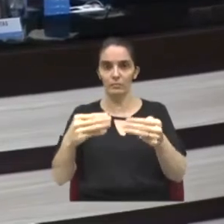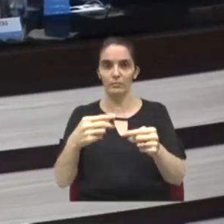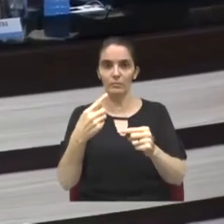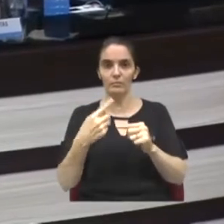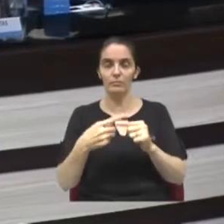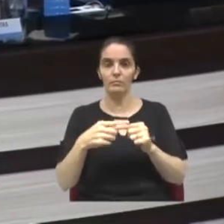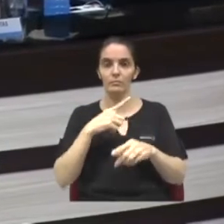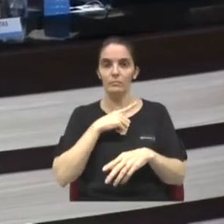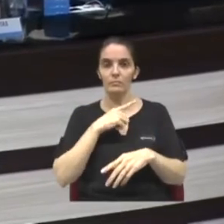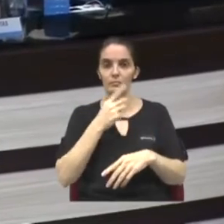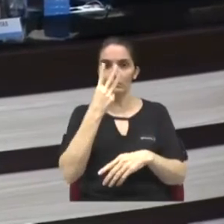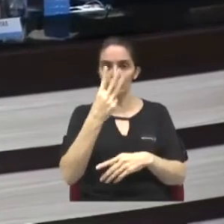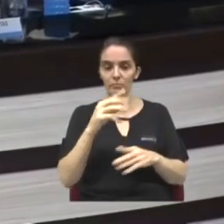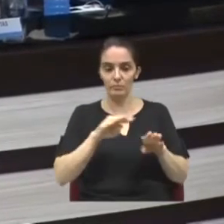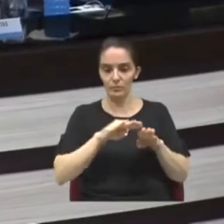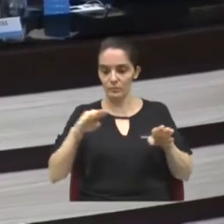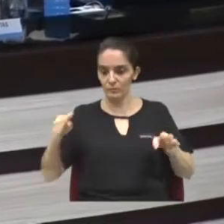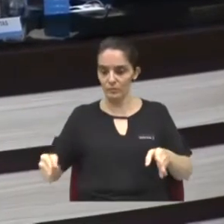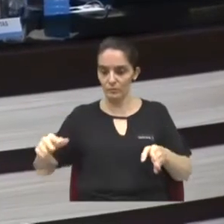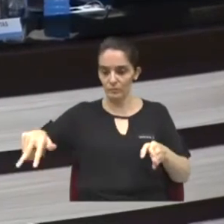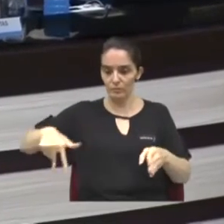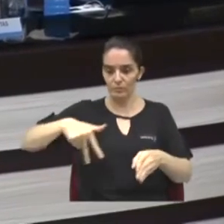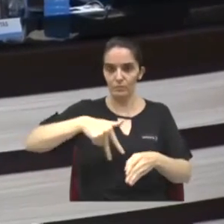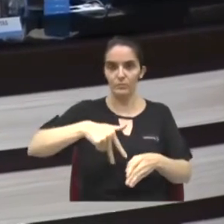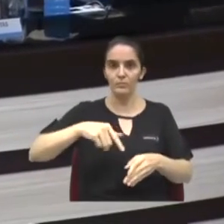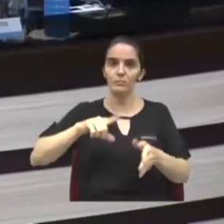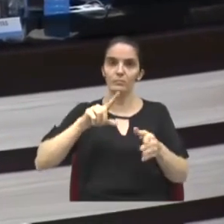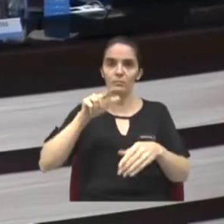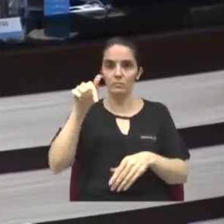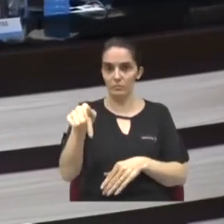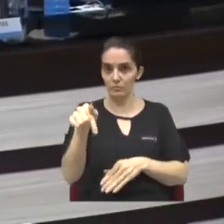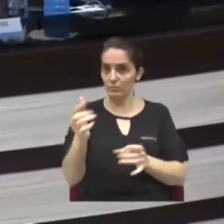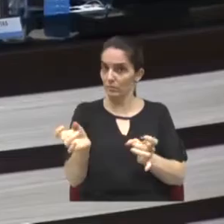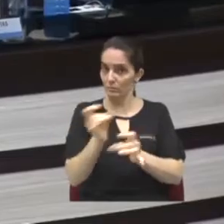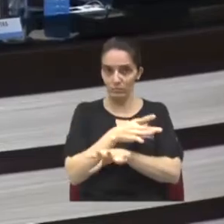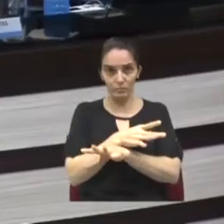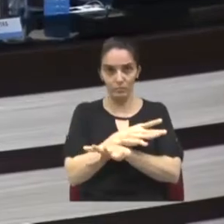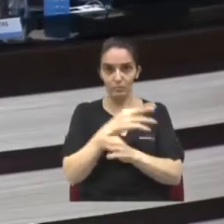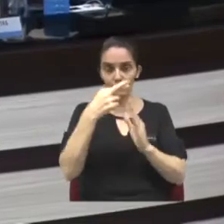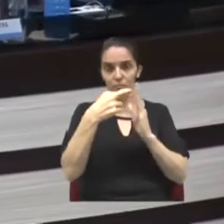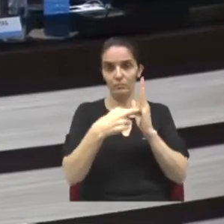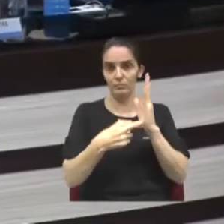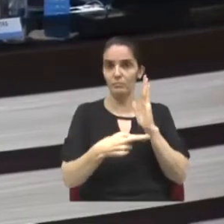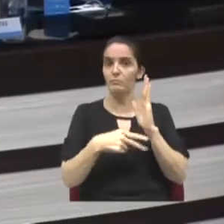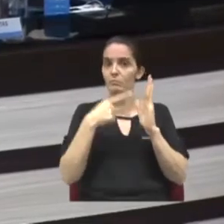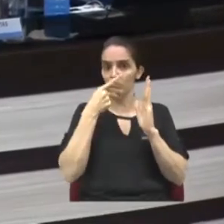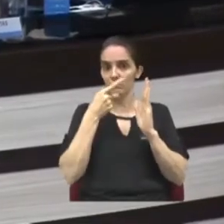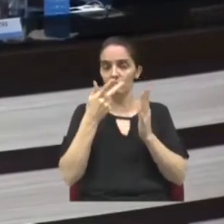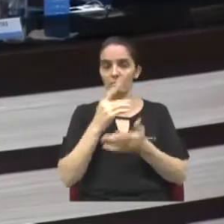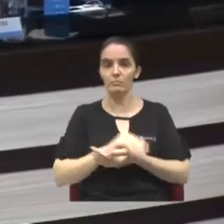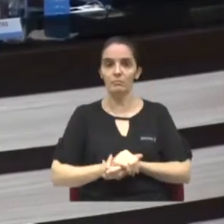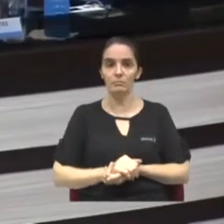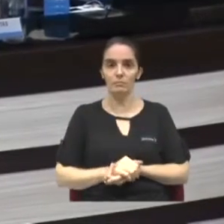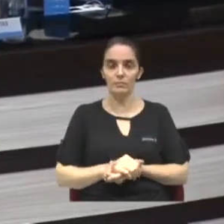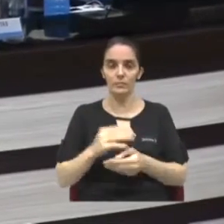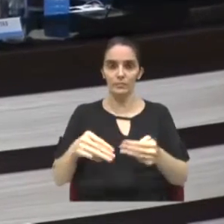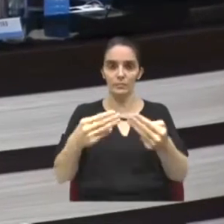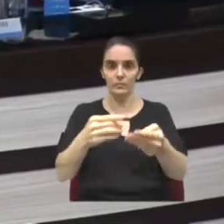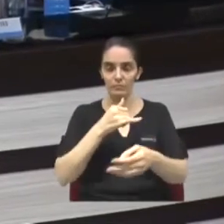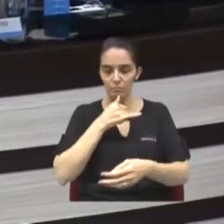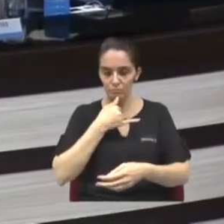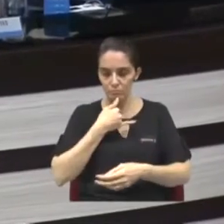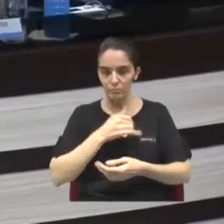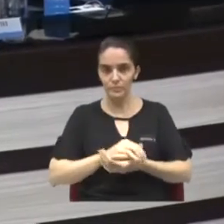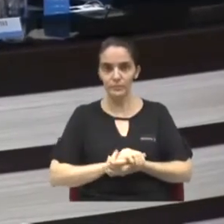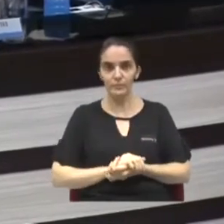3 tribunas e dentro do regimento vamos encerrar às 7. ao primeiro secretário para a leitura da moção de pesar